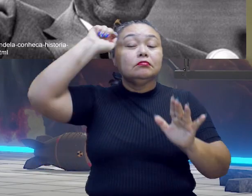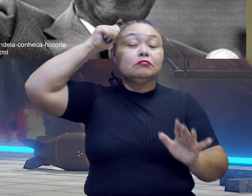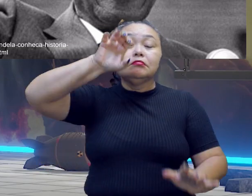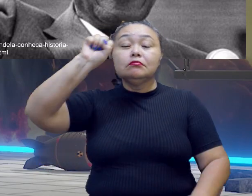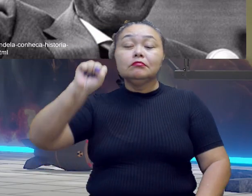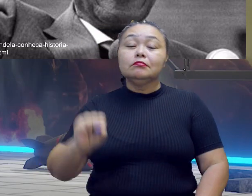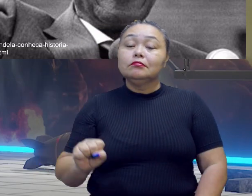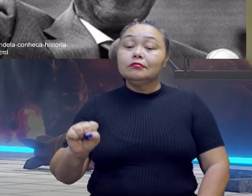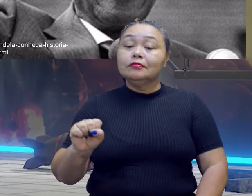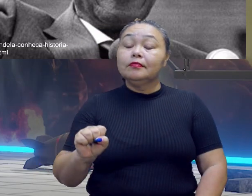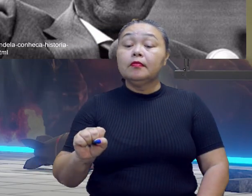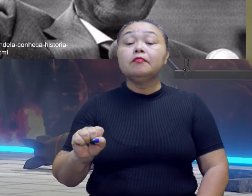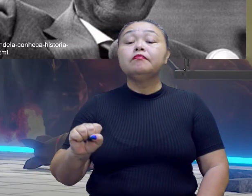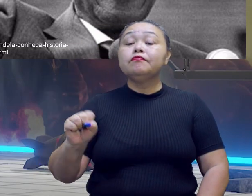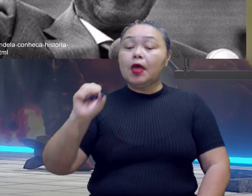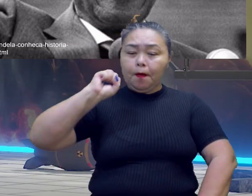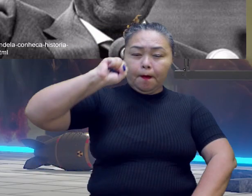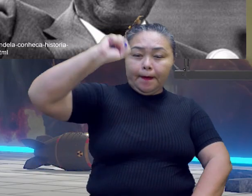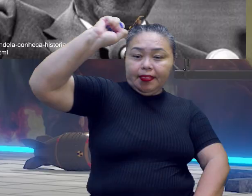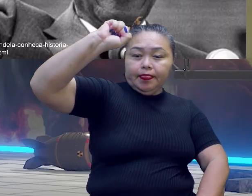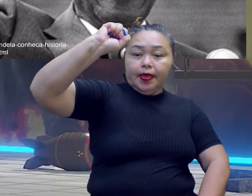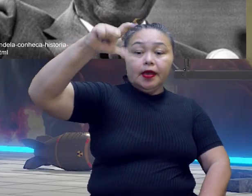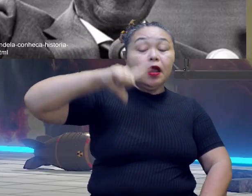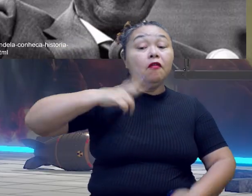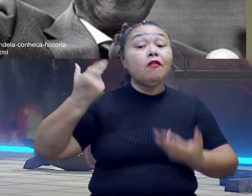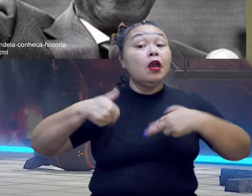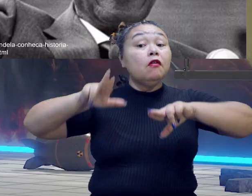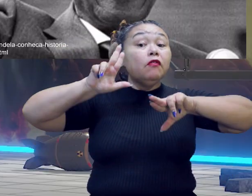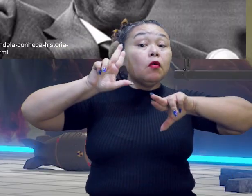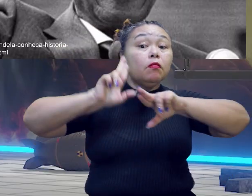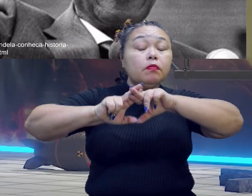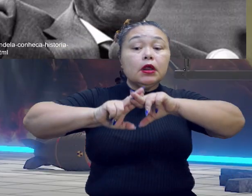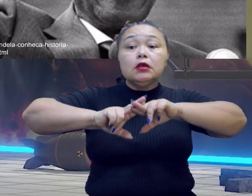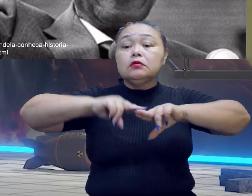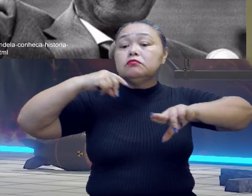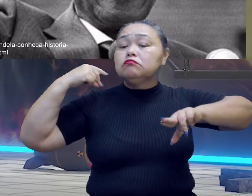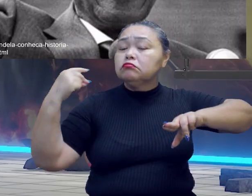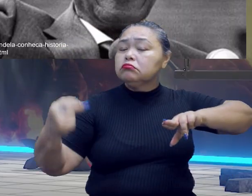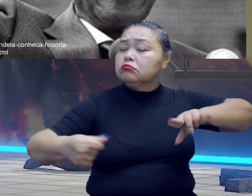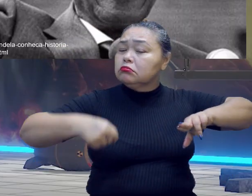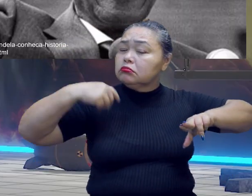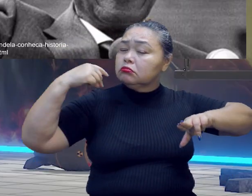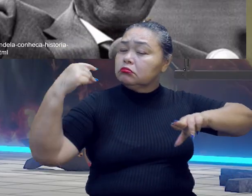do Sul. Nelson Mandela ficou preso por décadas,